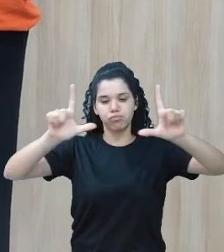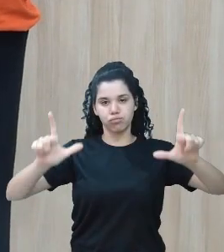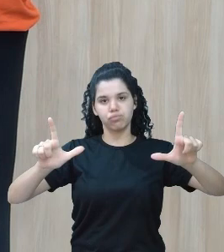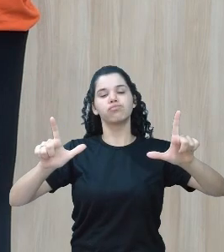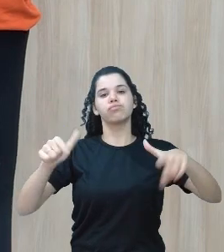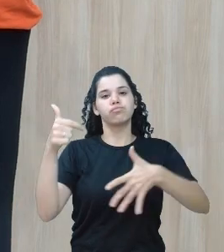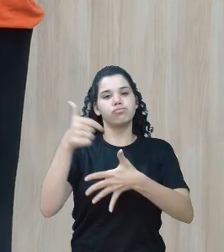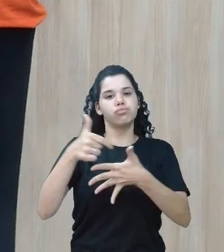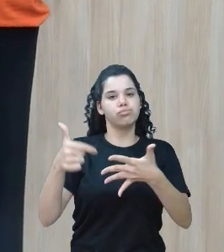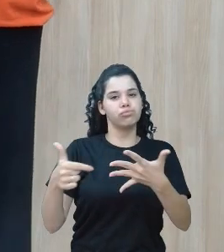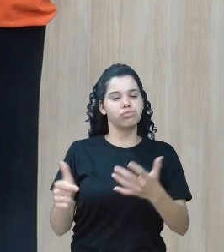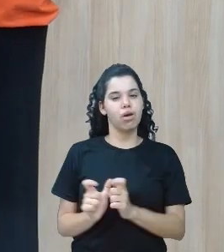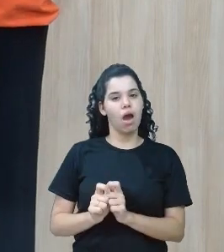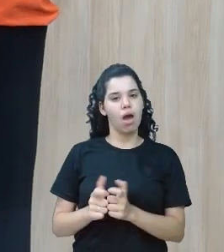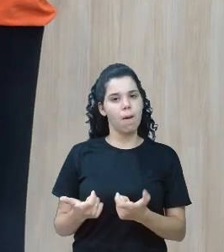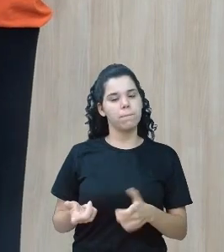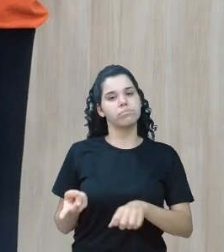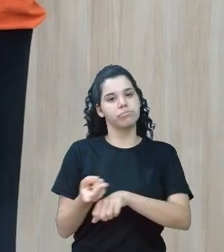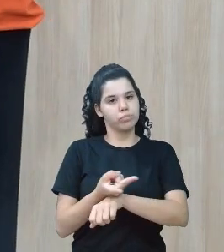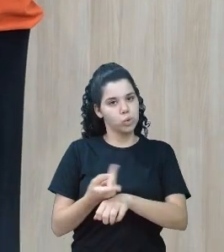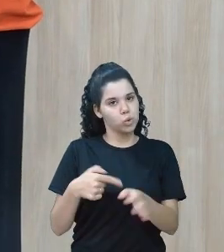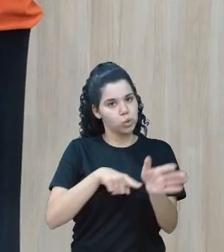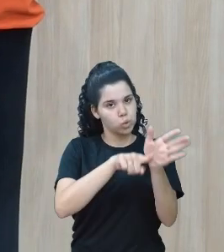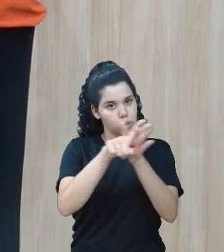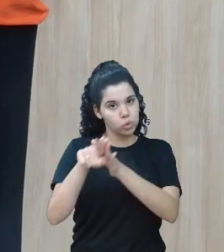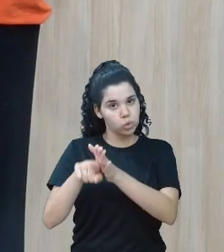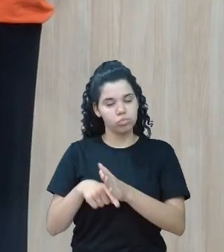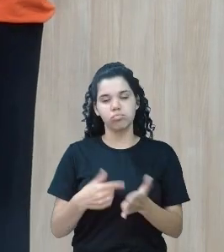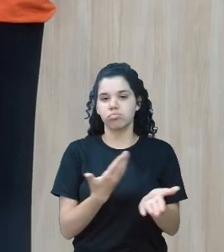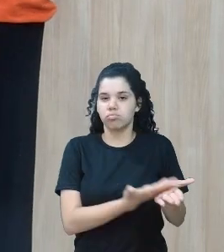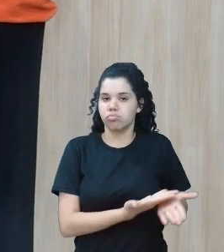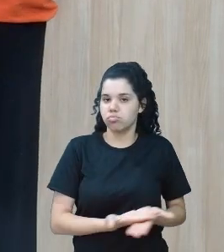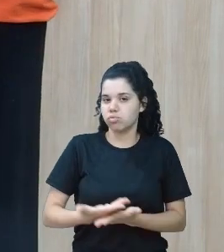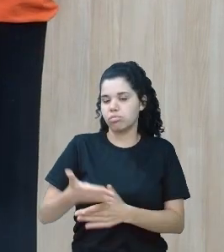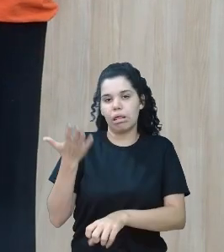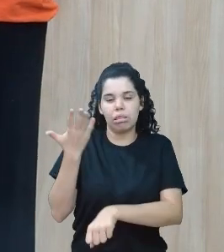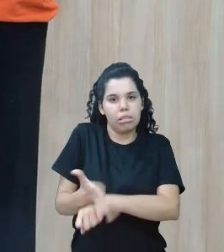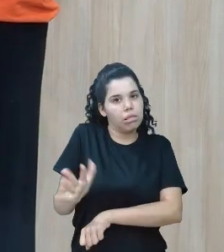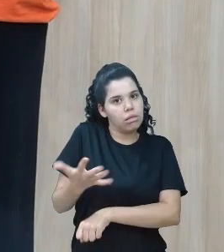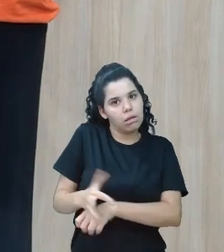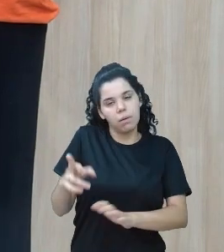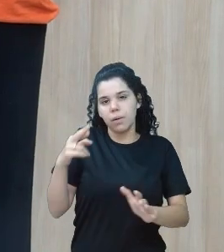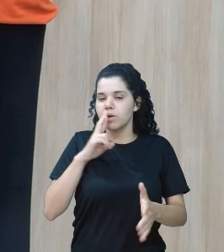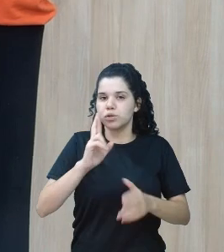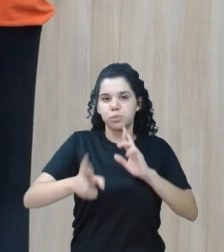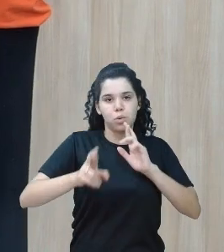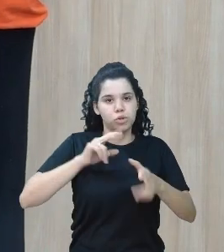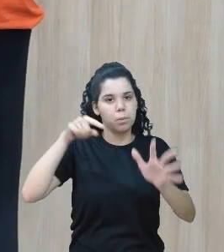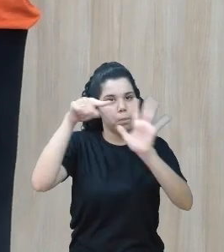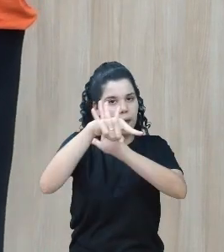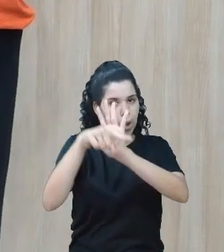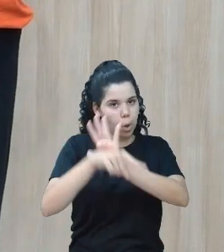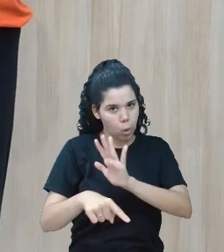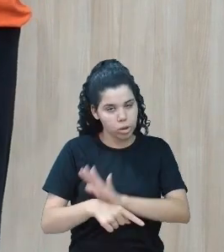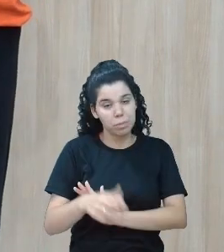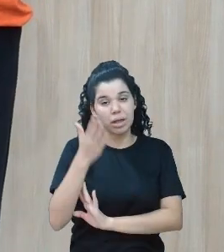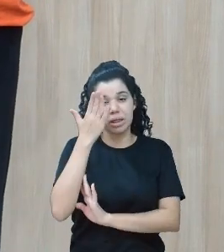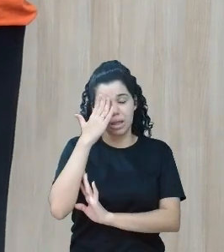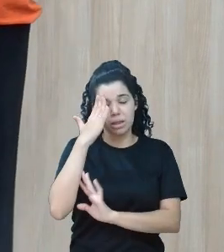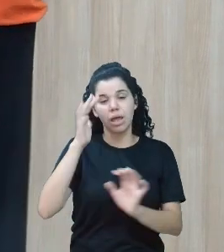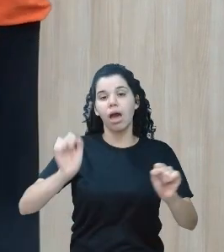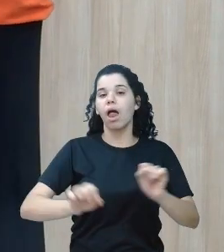classes gramaticais, vai procurar fazer exercícios, procurar entender o que são as